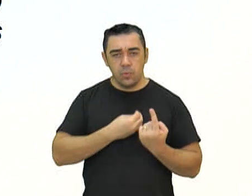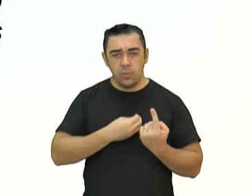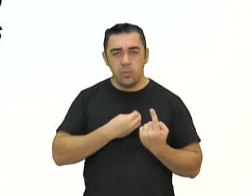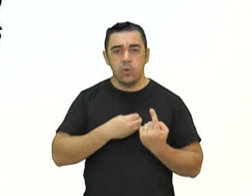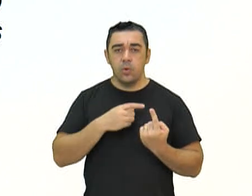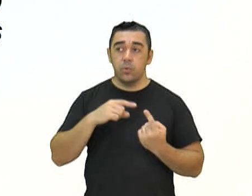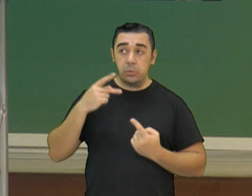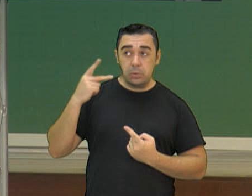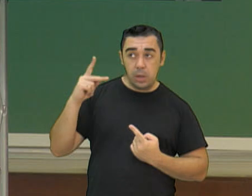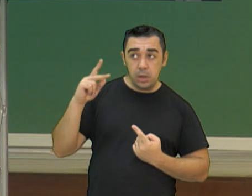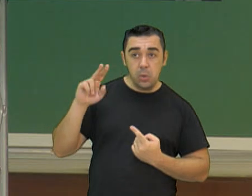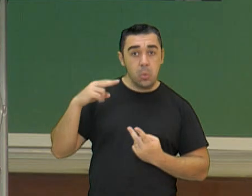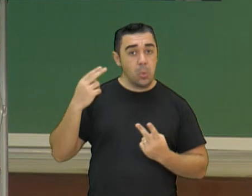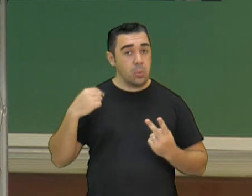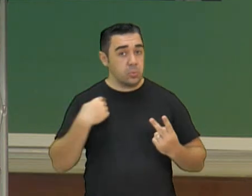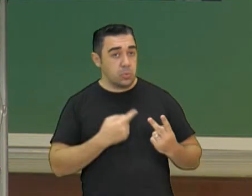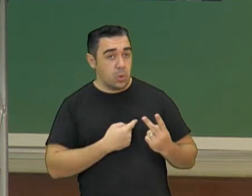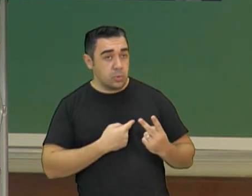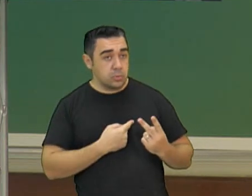nosso.